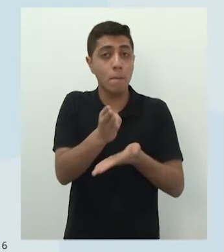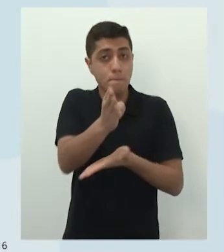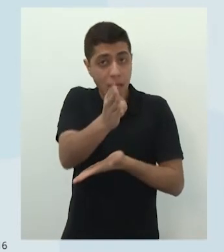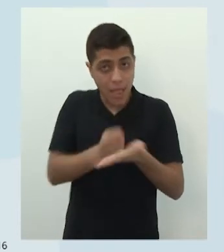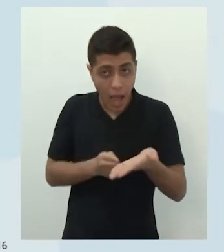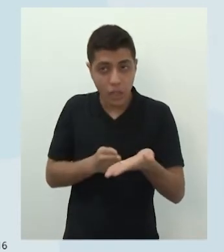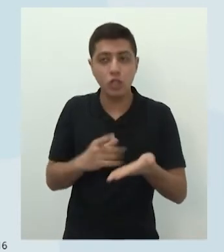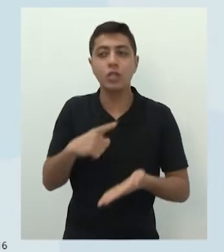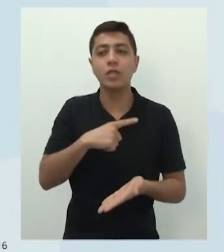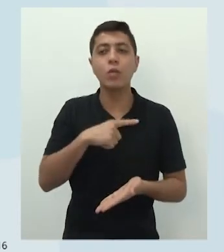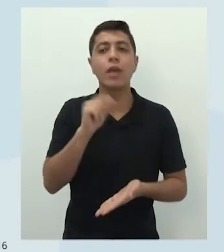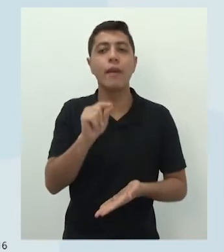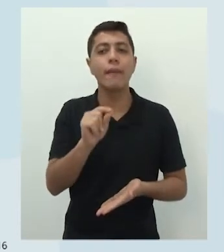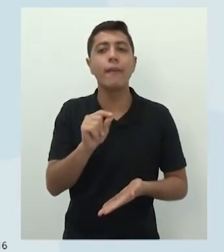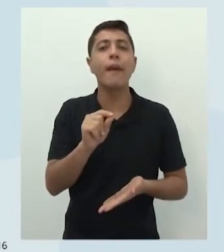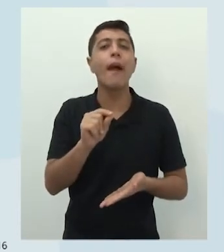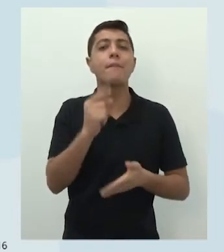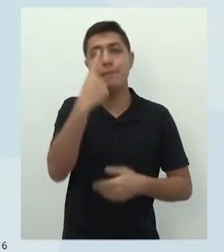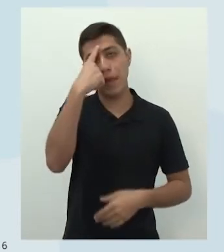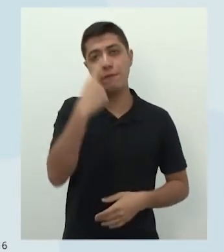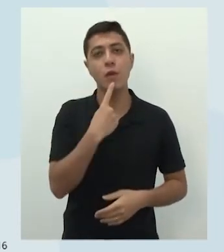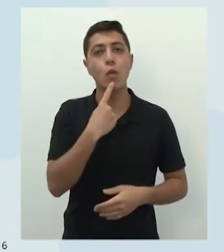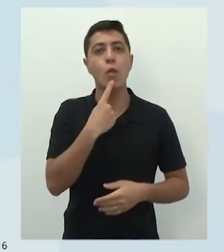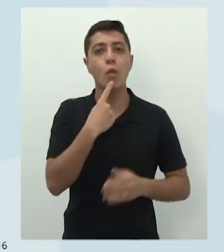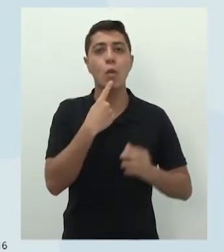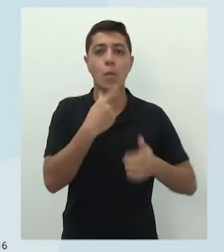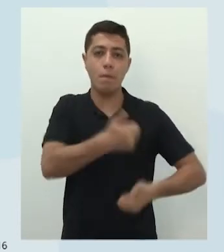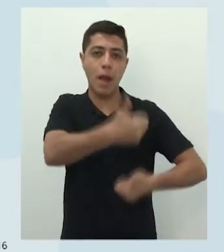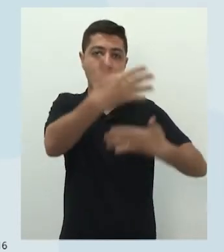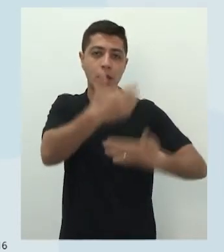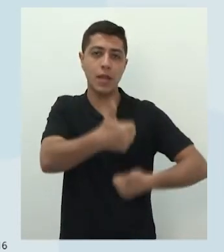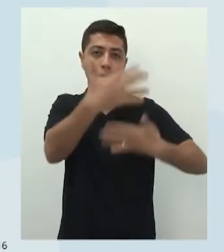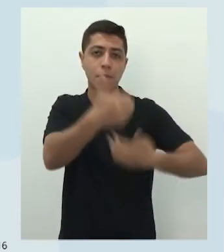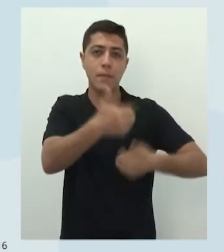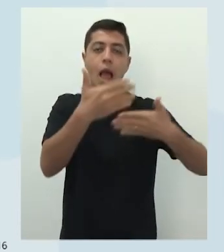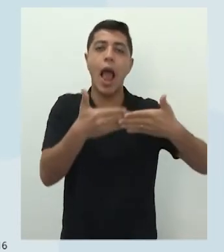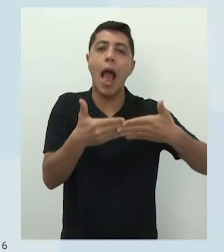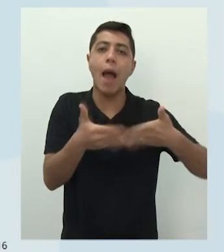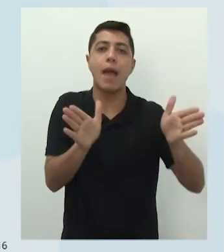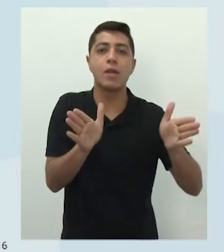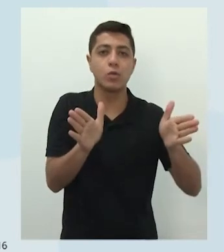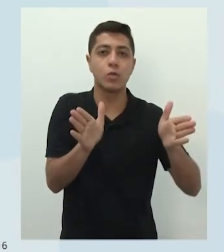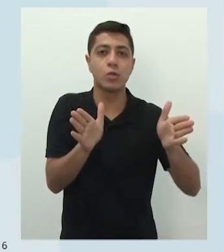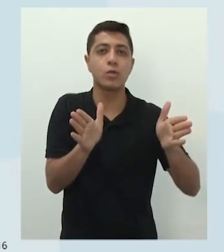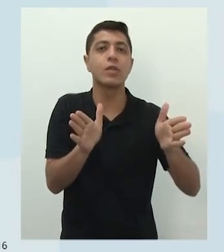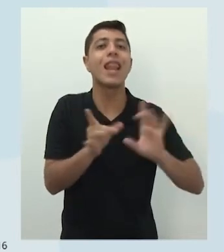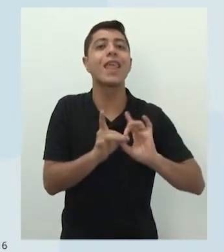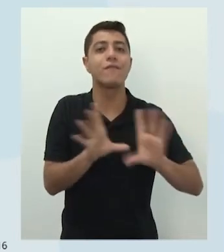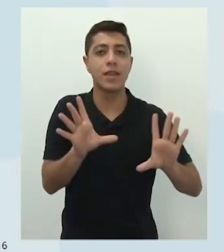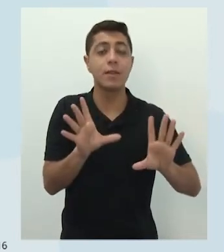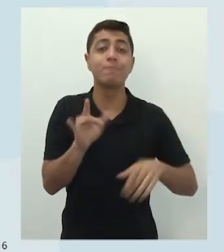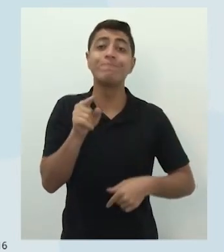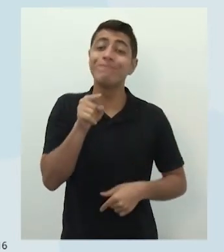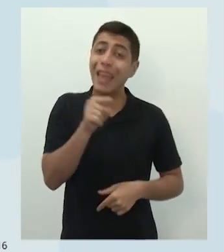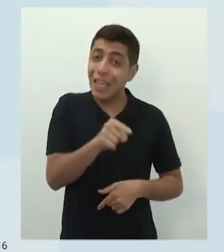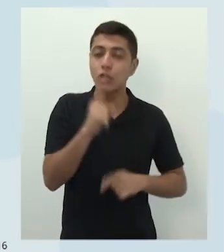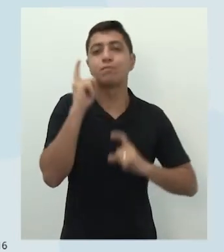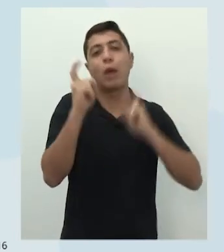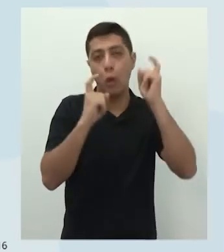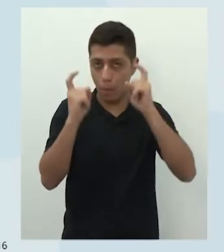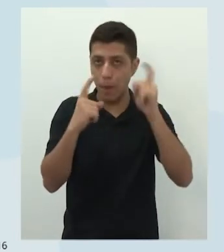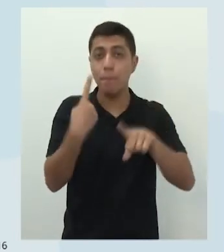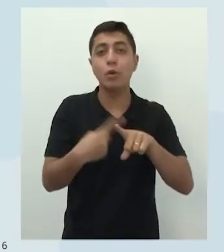de identificação desses adolescentes. Eu gosto muito de conversar isso também com essa meninada e acho isso